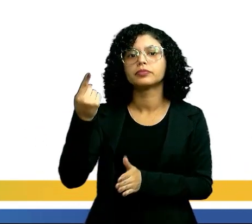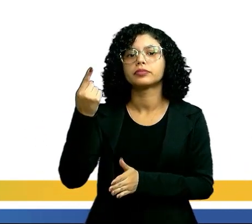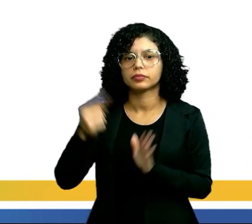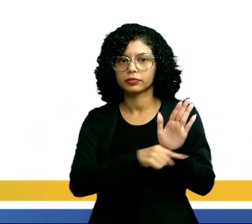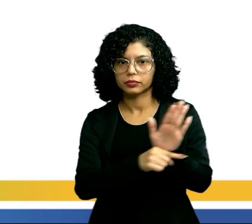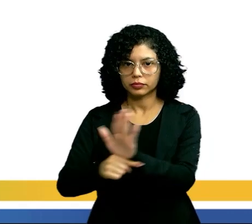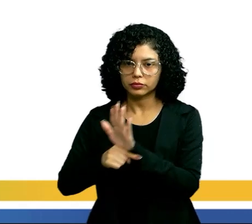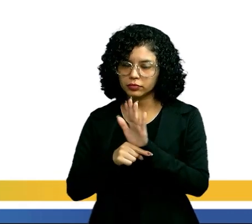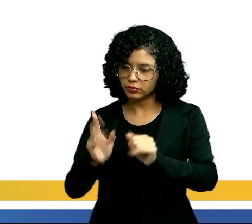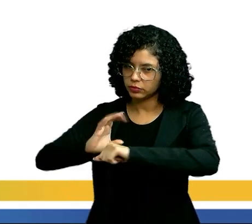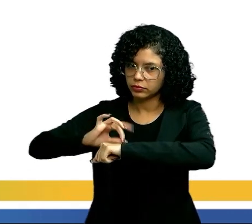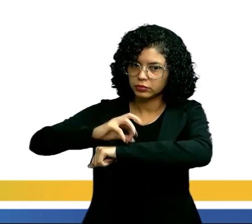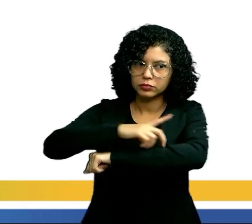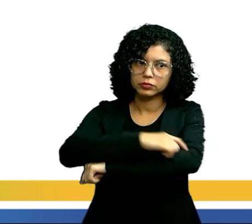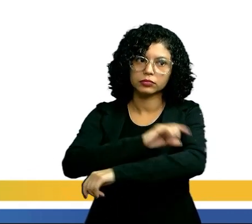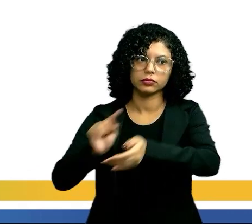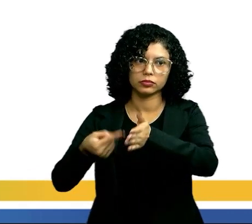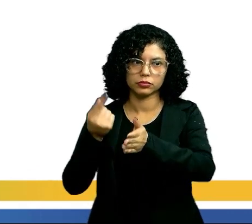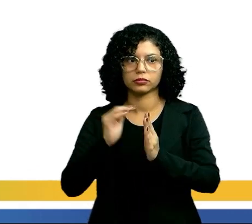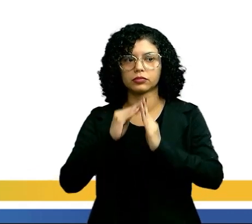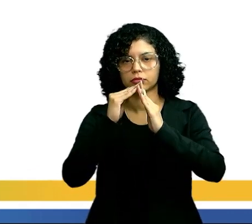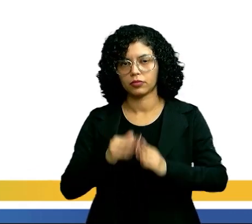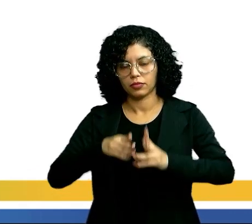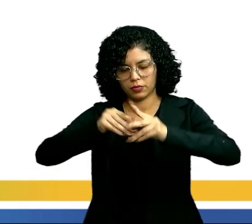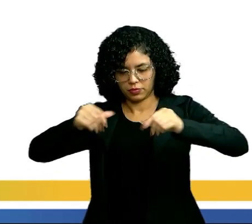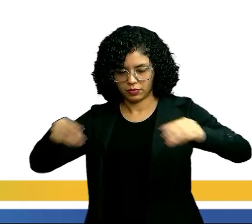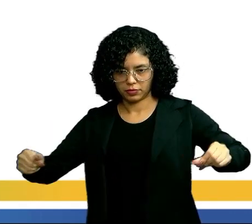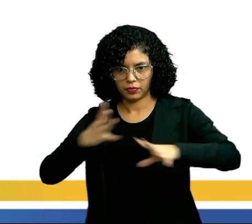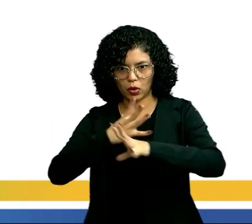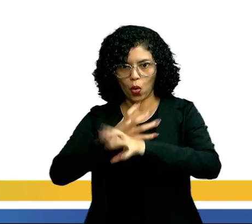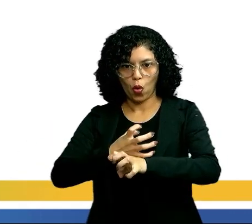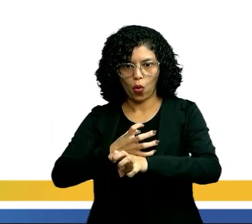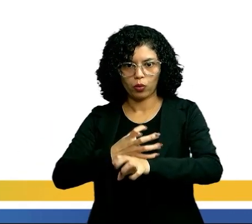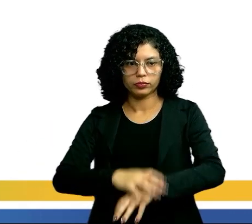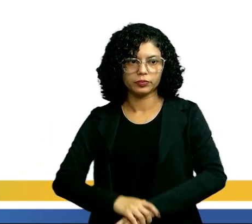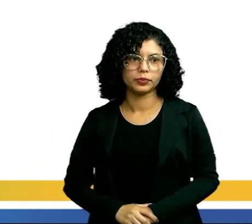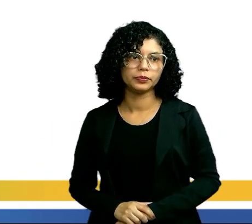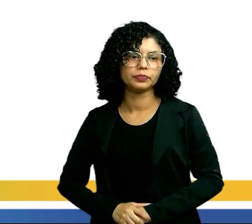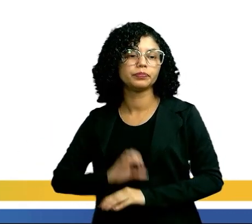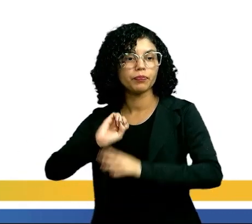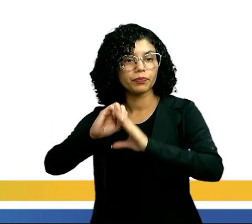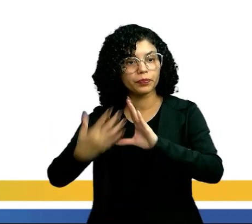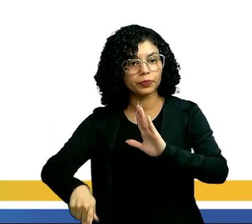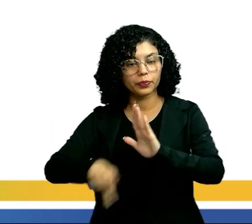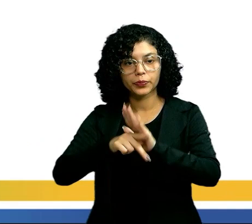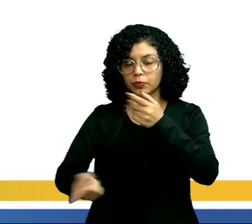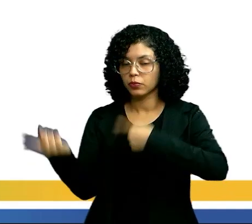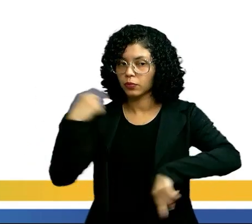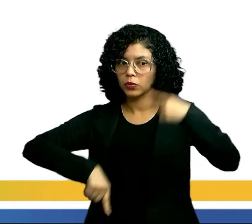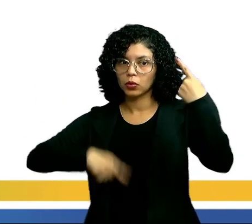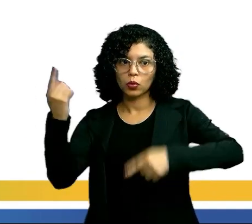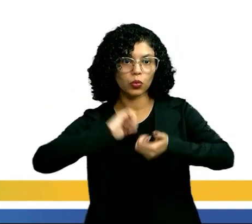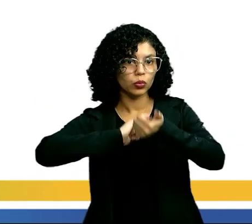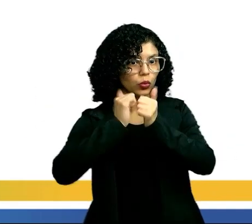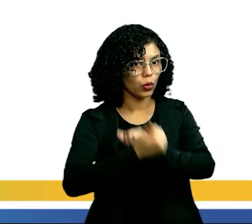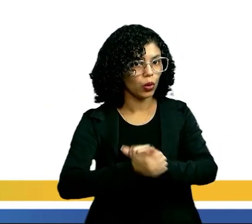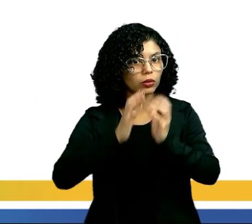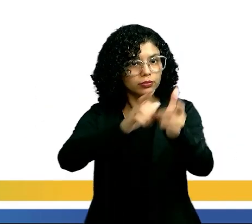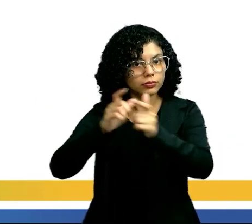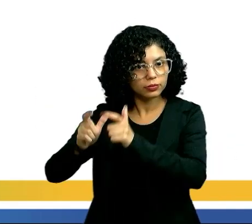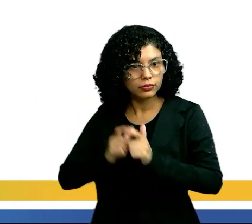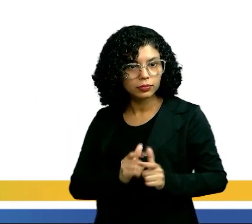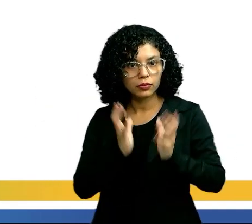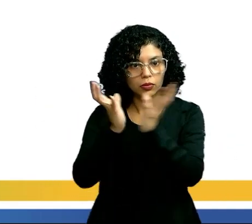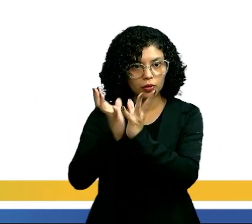primeiros representantes do filoartropo de habitar a terra seca. A característica que justifica o